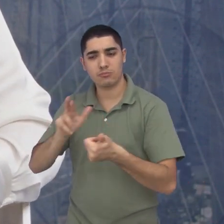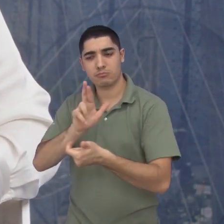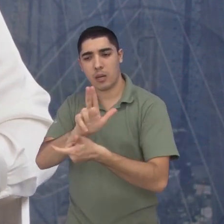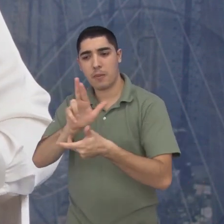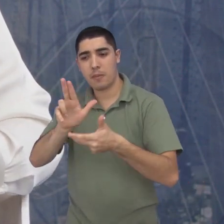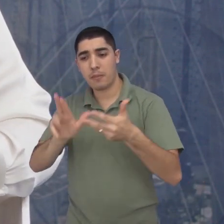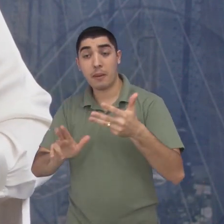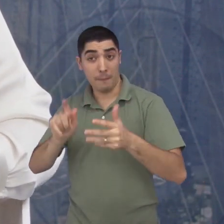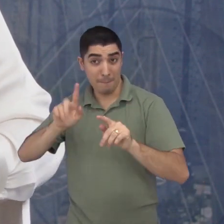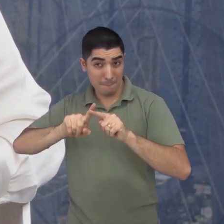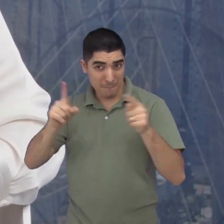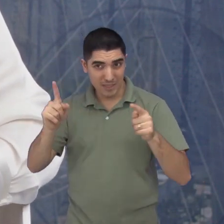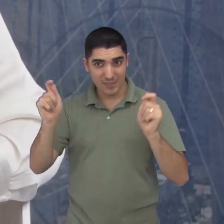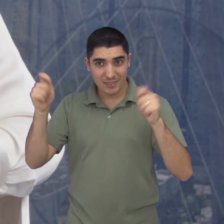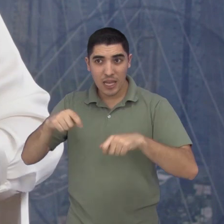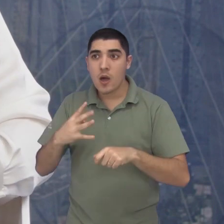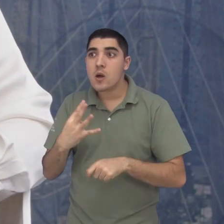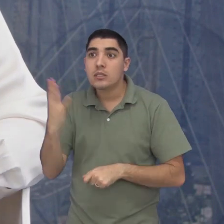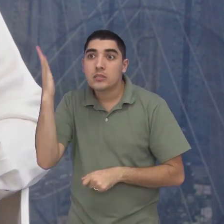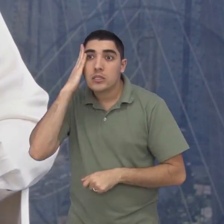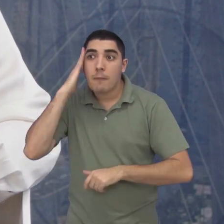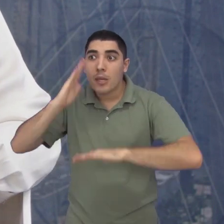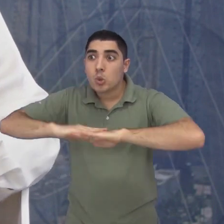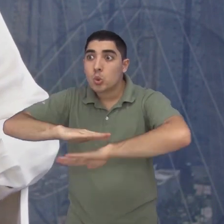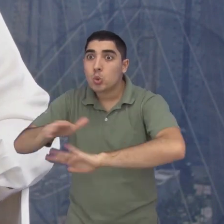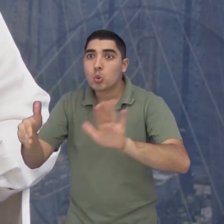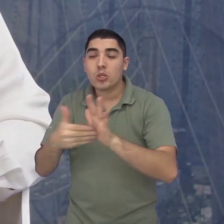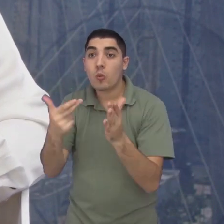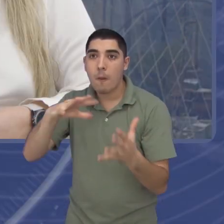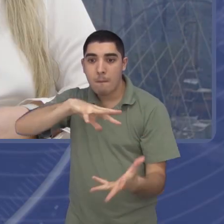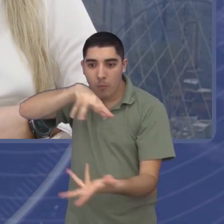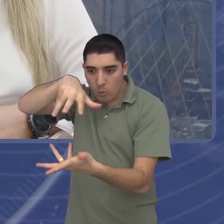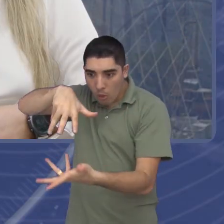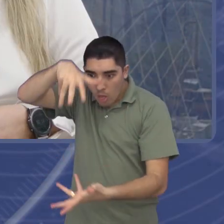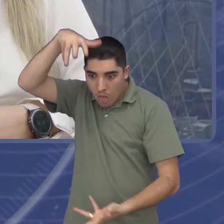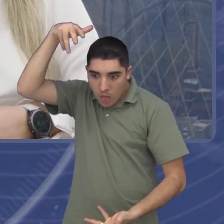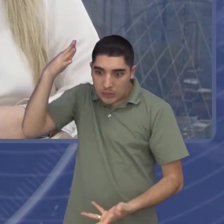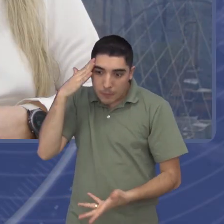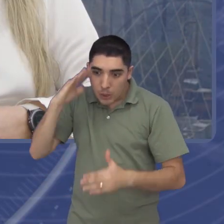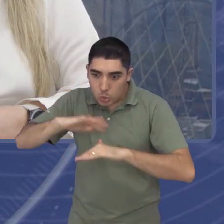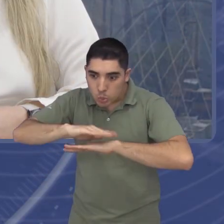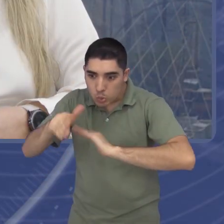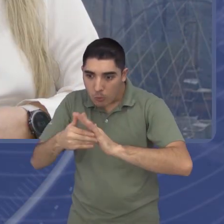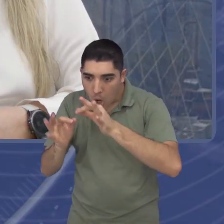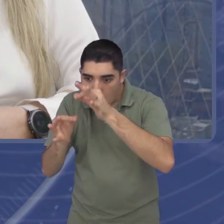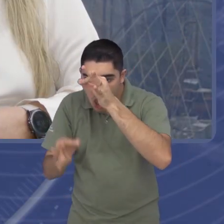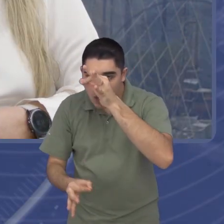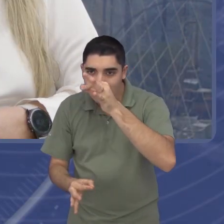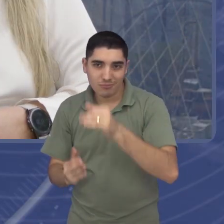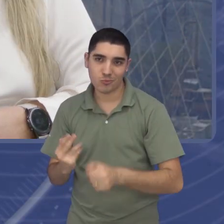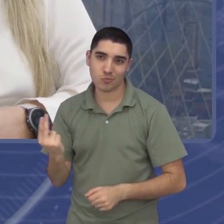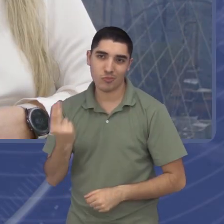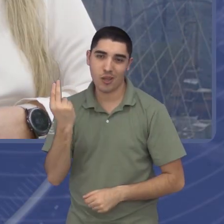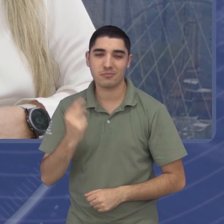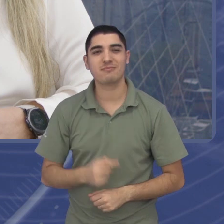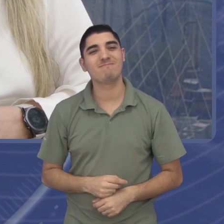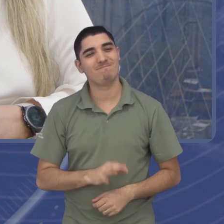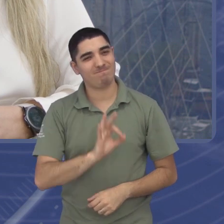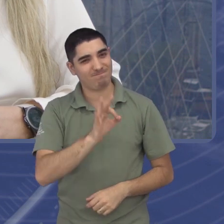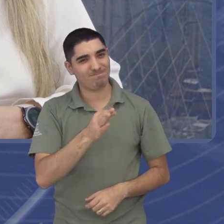do mundo, não dá para absorver o mundo o tempo todo. Como você bem pontuou, né,